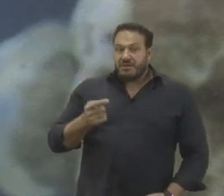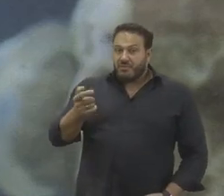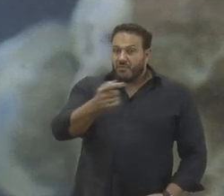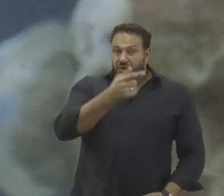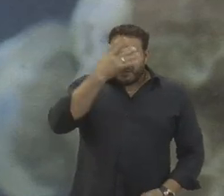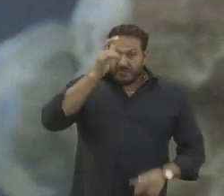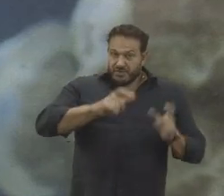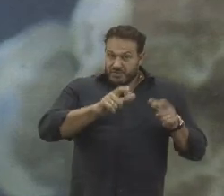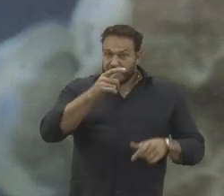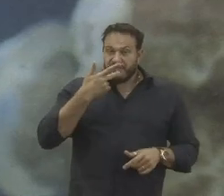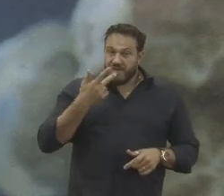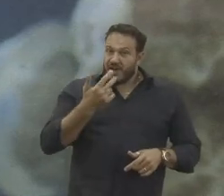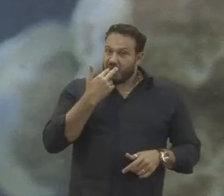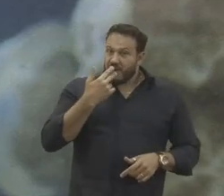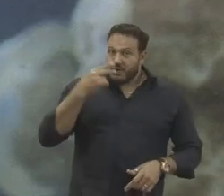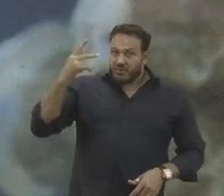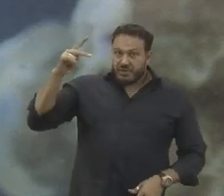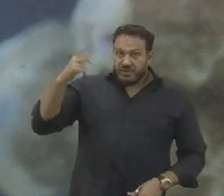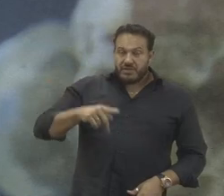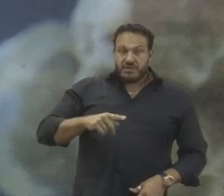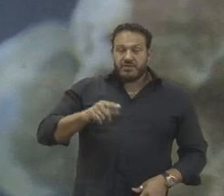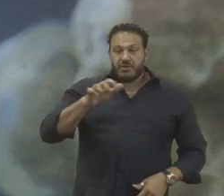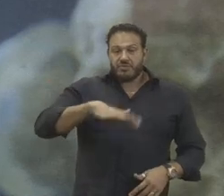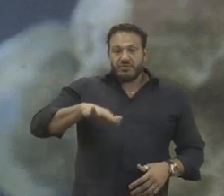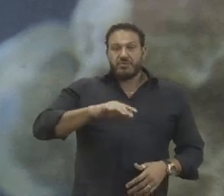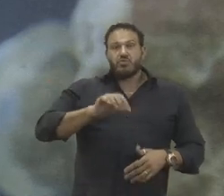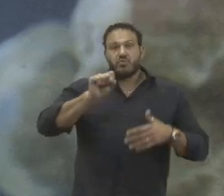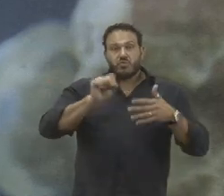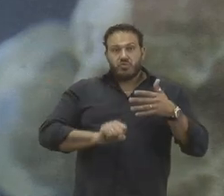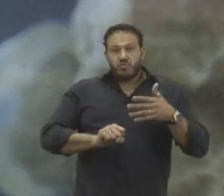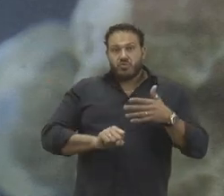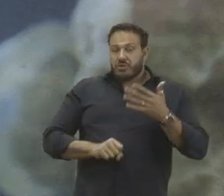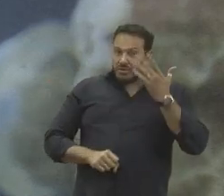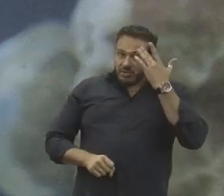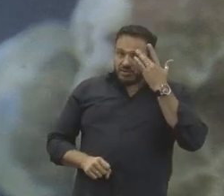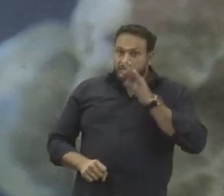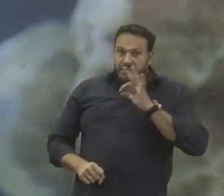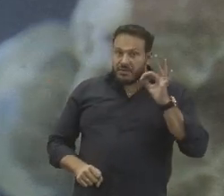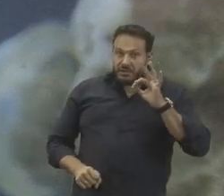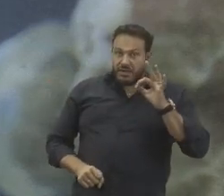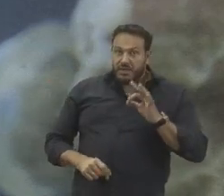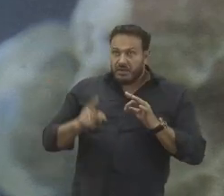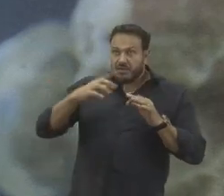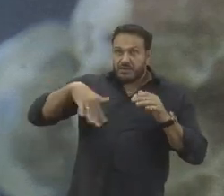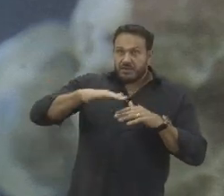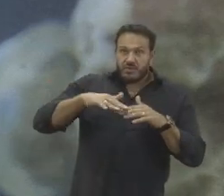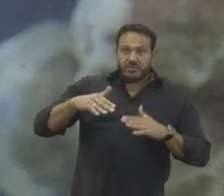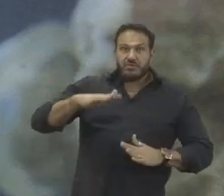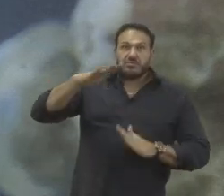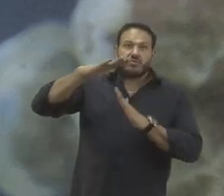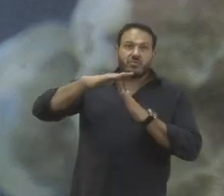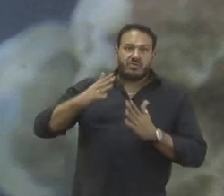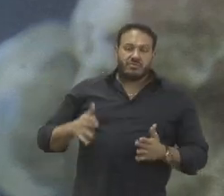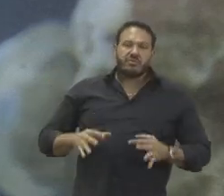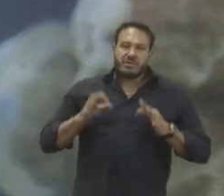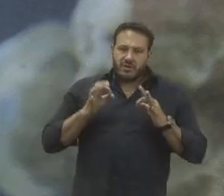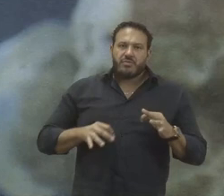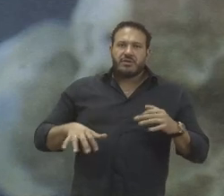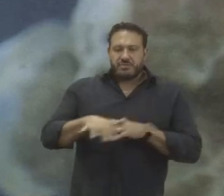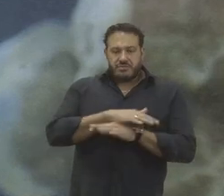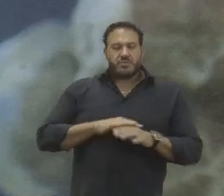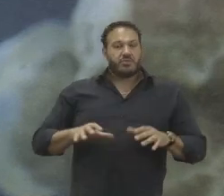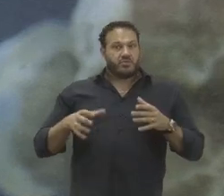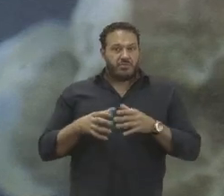aliás fala a língua deles o pessoal do Sul da Groenlândia mal entende essa turma do Norte então é é realmente um pessoal